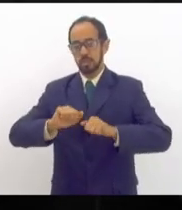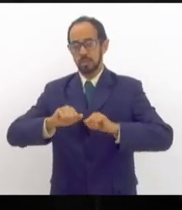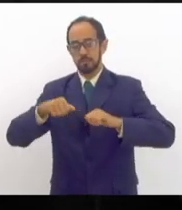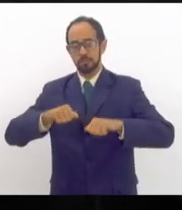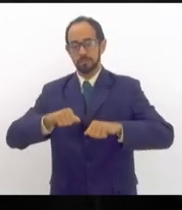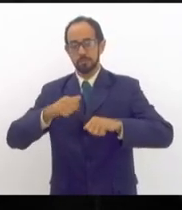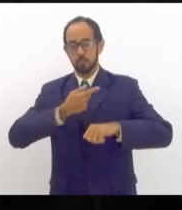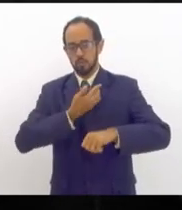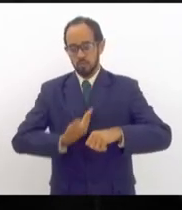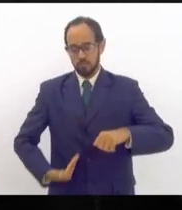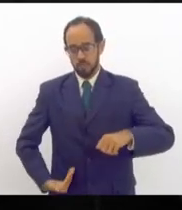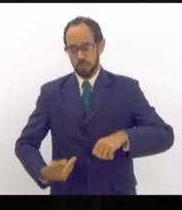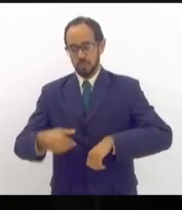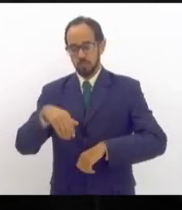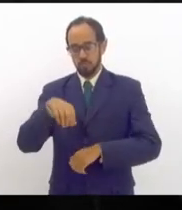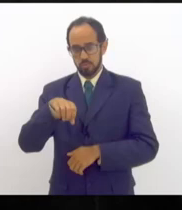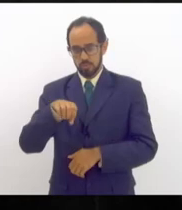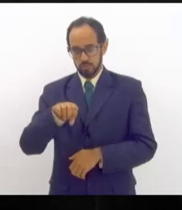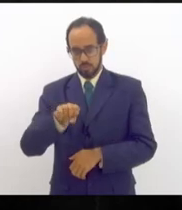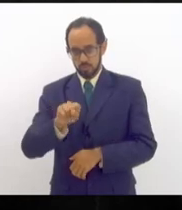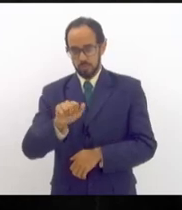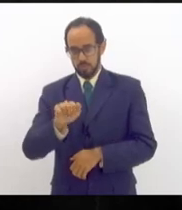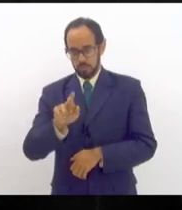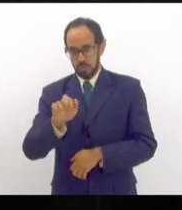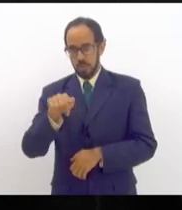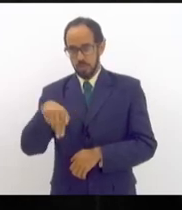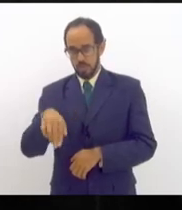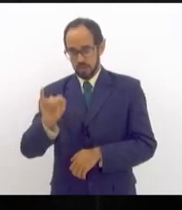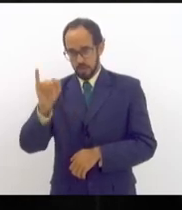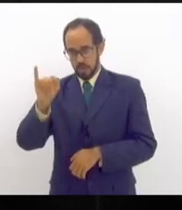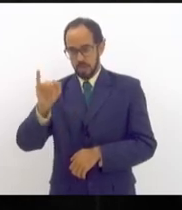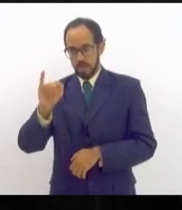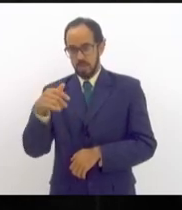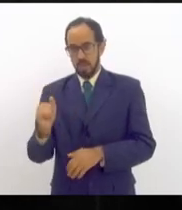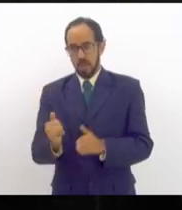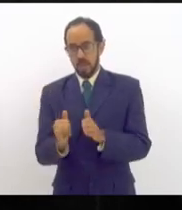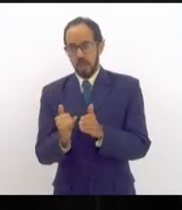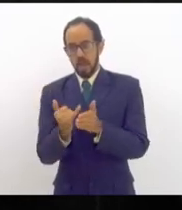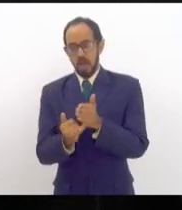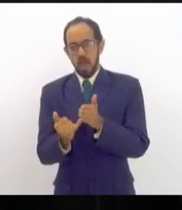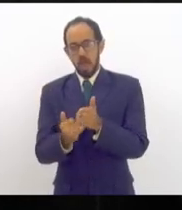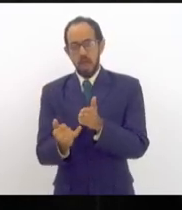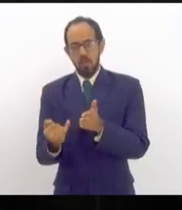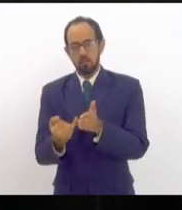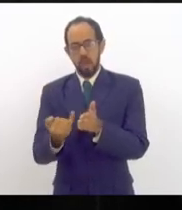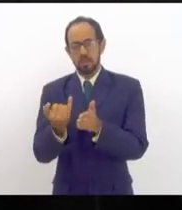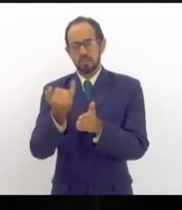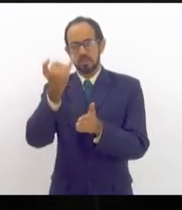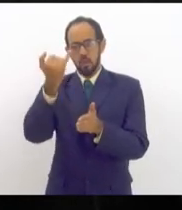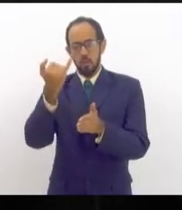deputada Dani Balbi a inflação chegou a bater 30%